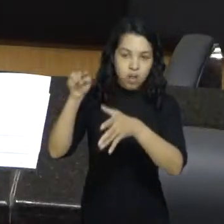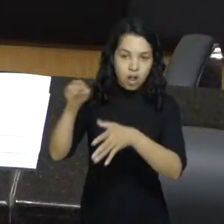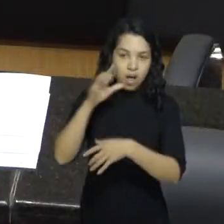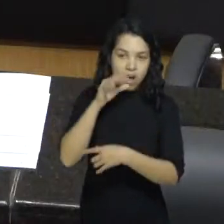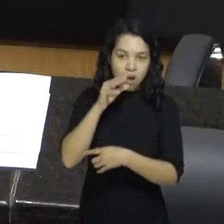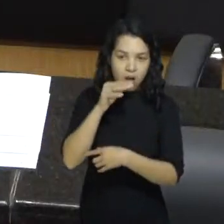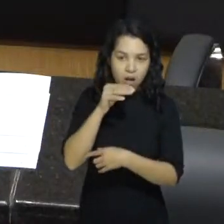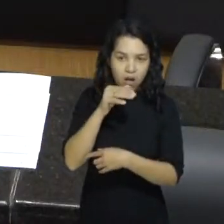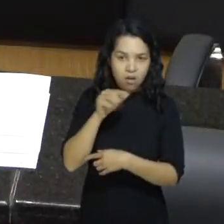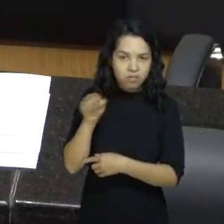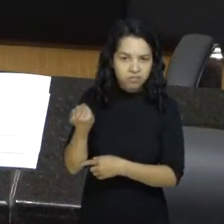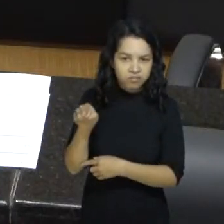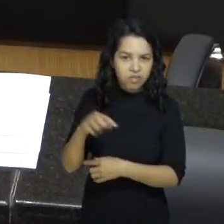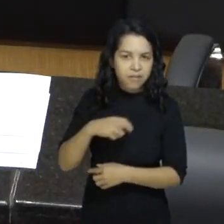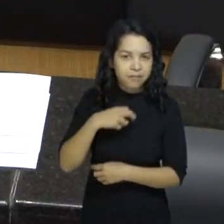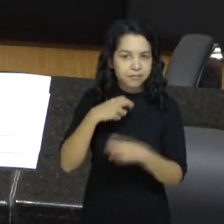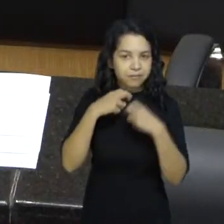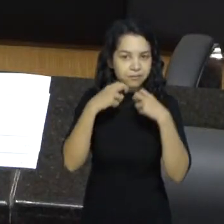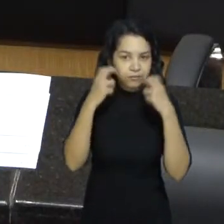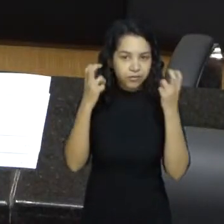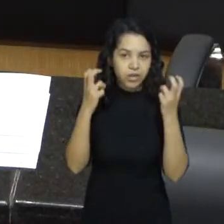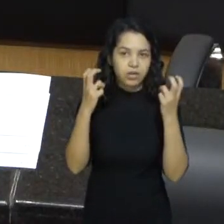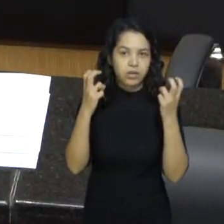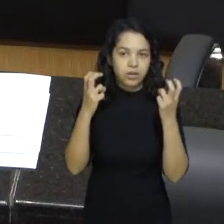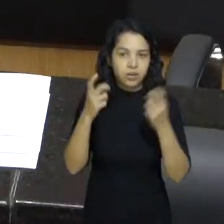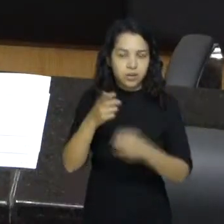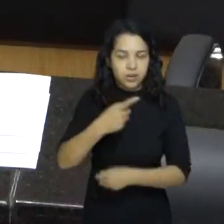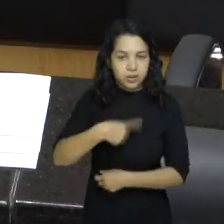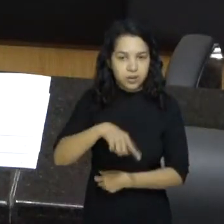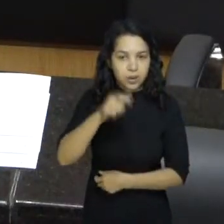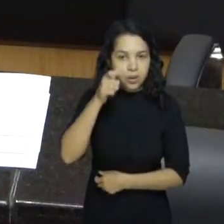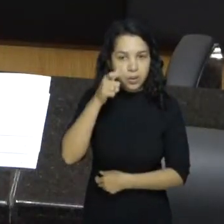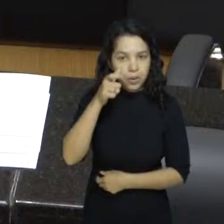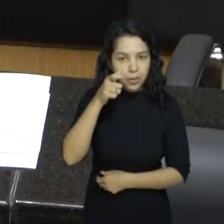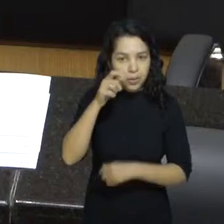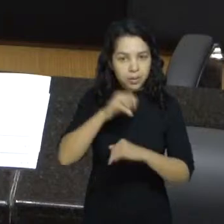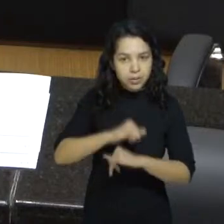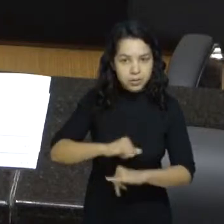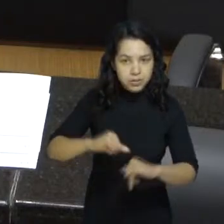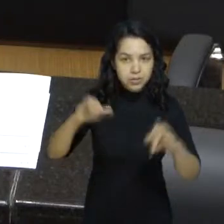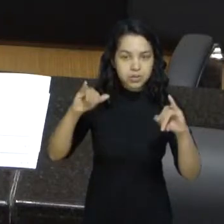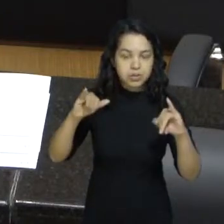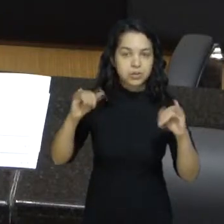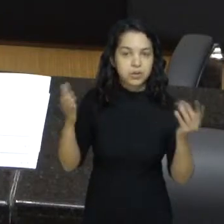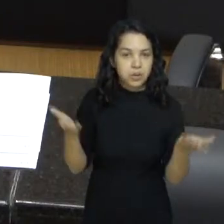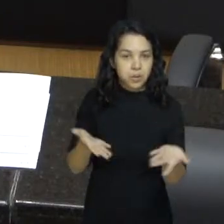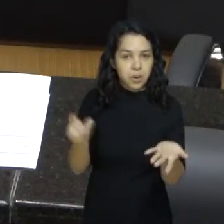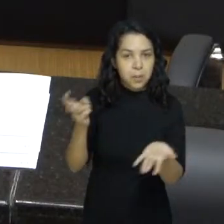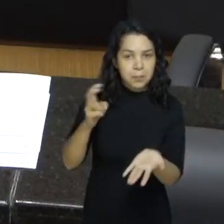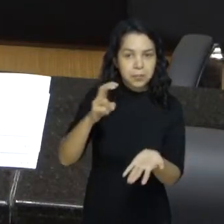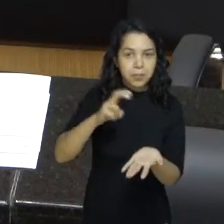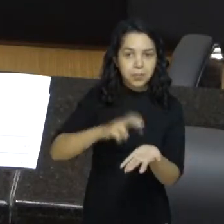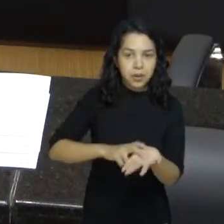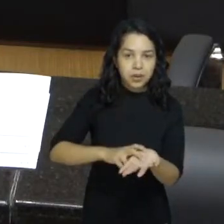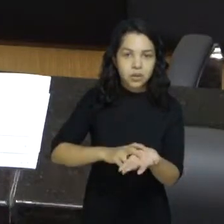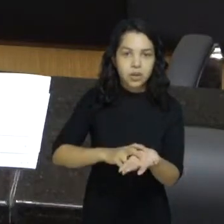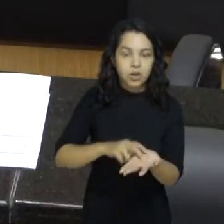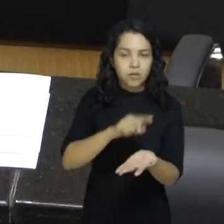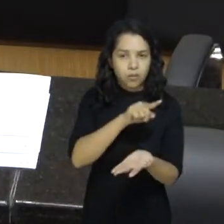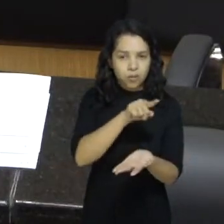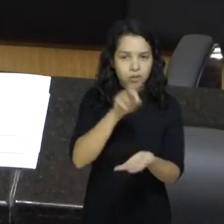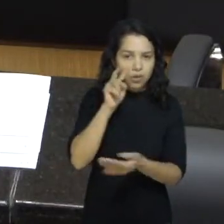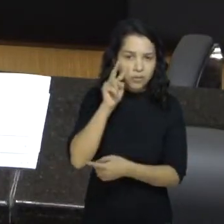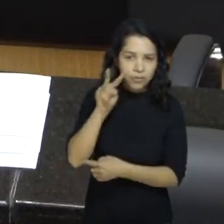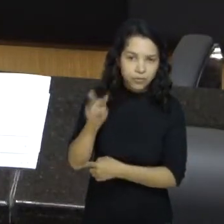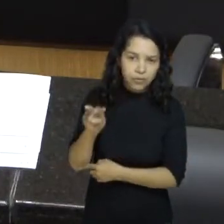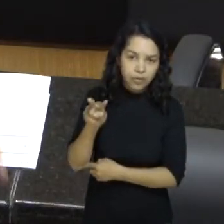verdadeira vergonha nós acompanhamos as notícias desde hoje da manhã de hoje e os senhores observam